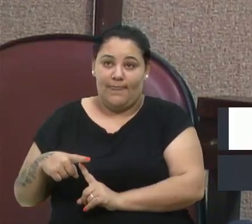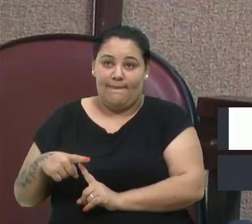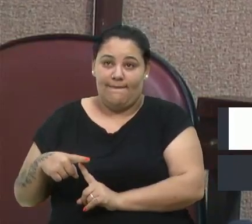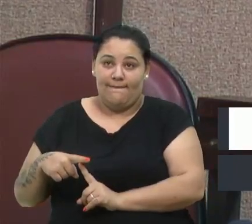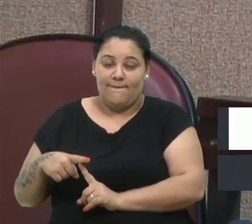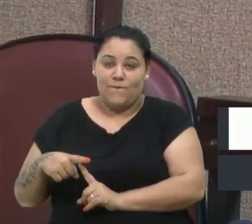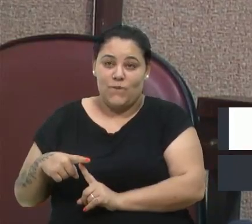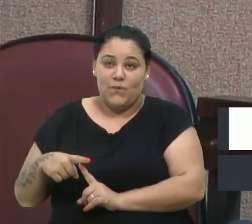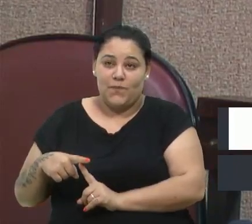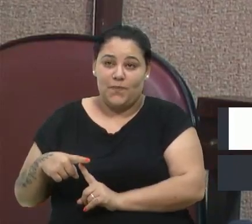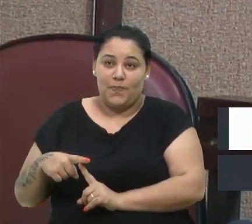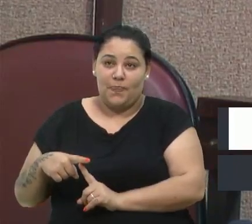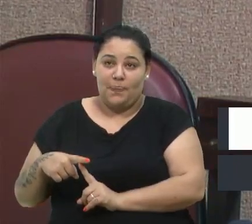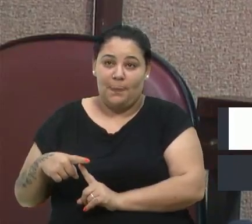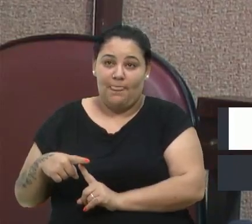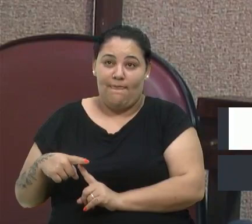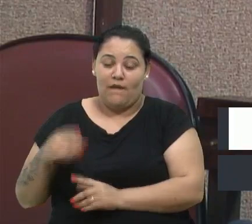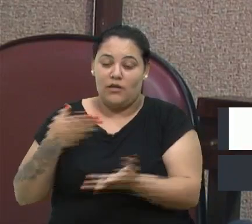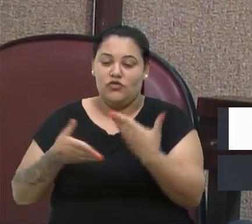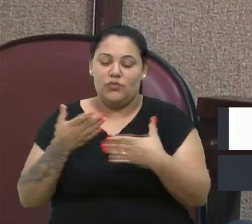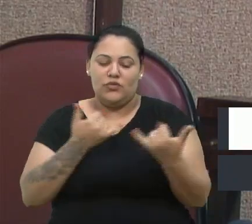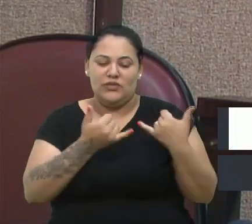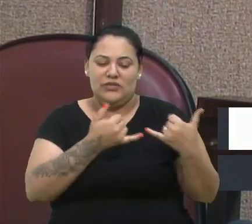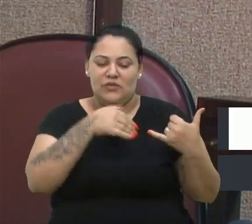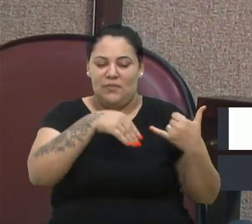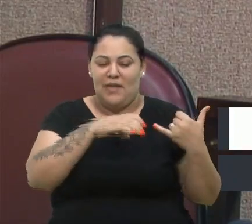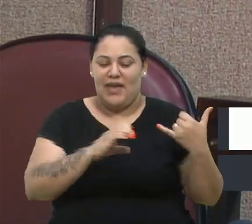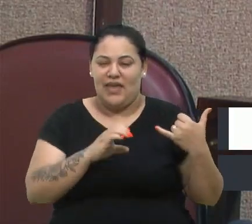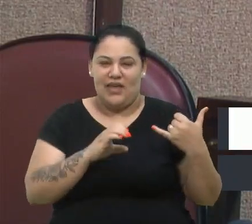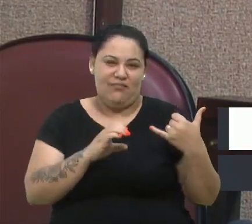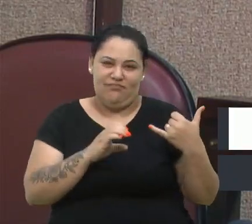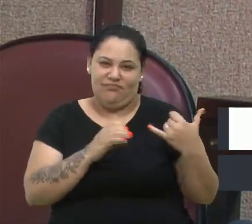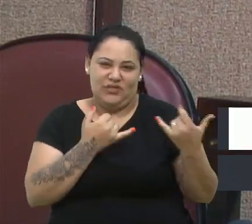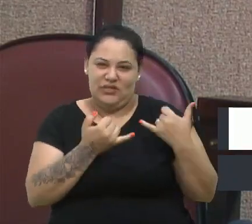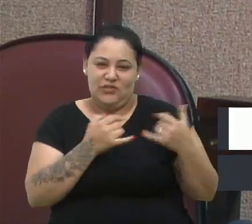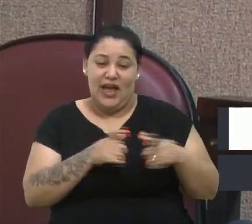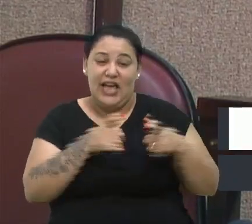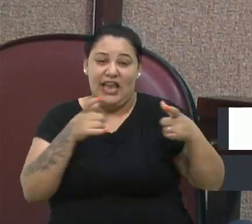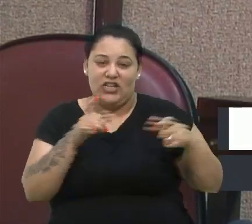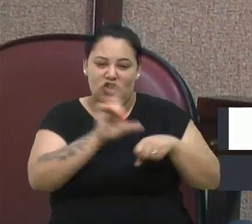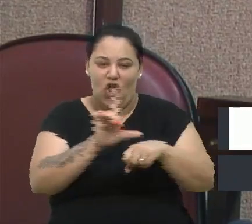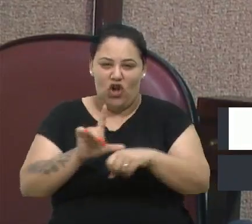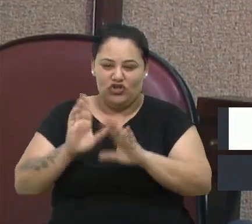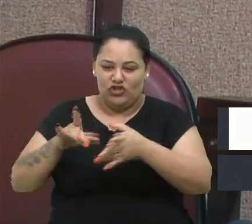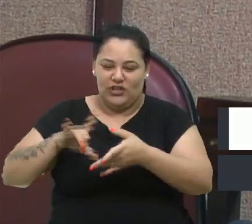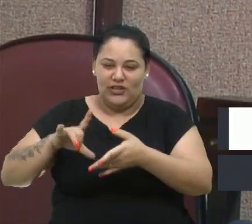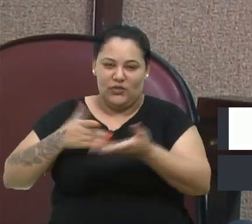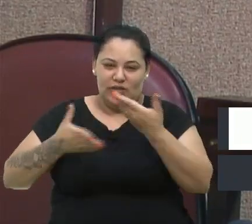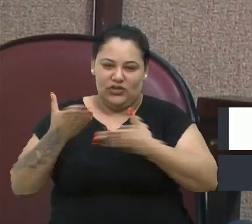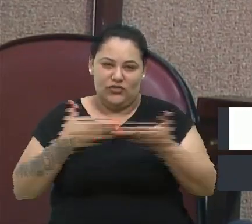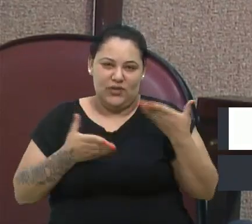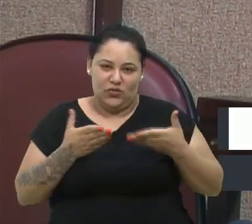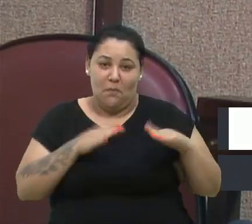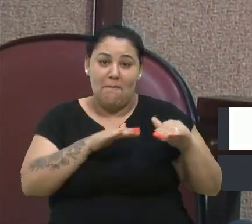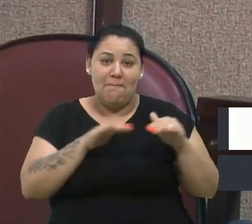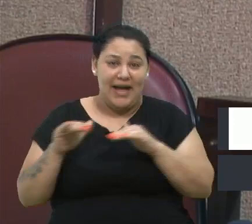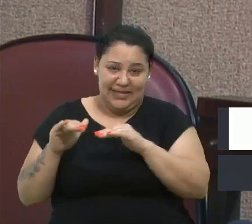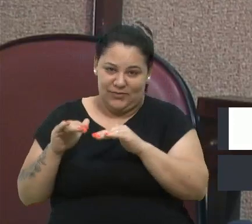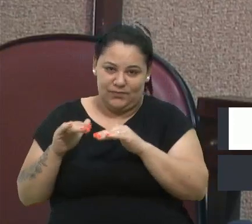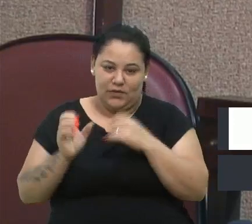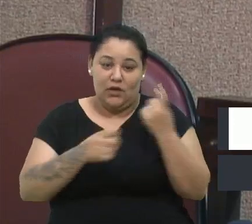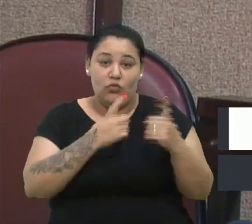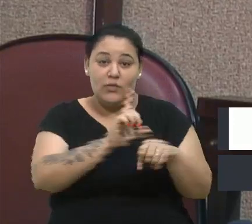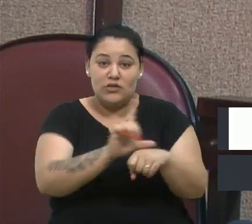né? um McDonald's, né? As grandes franquias que já têm um procedimento. Algumas redes de